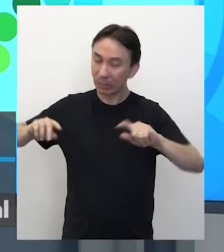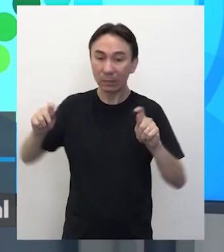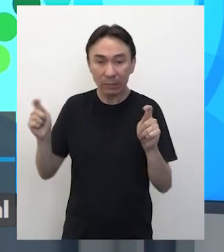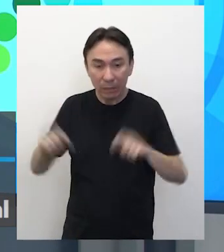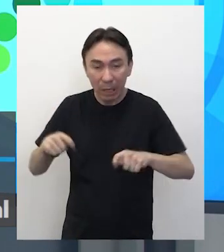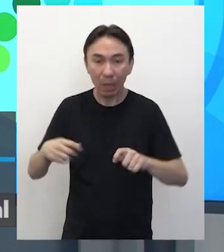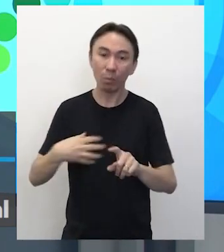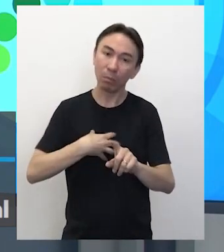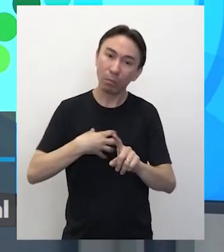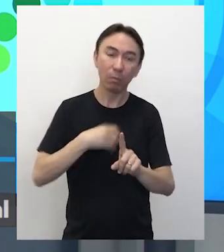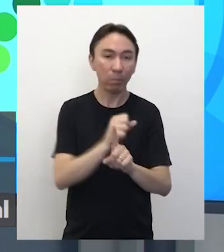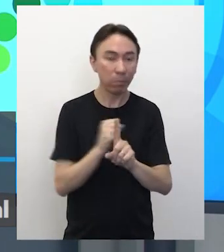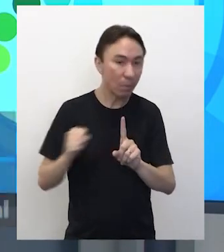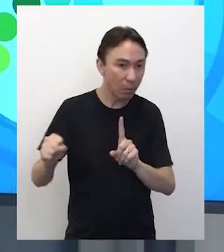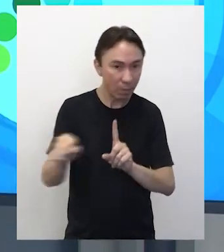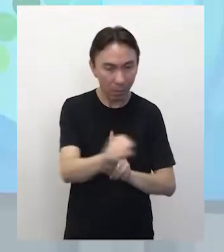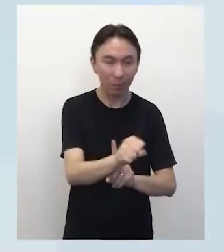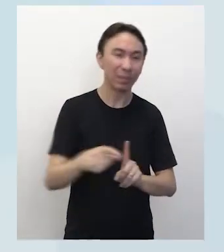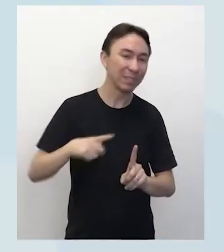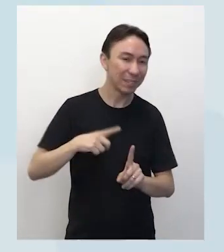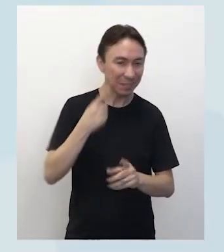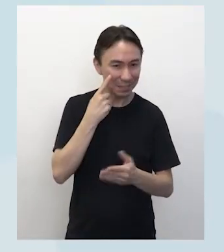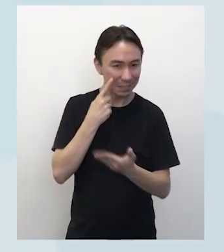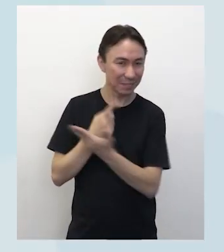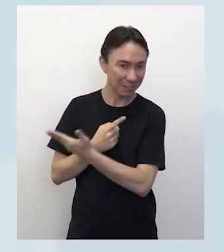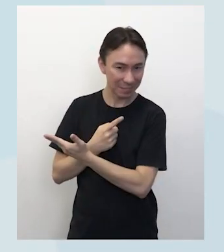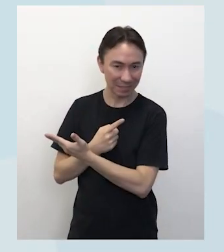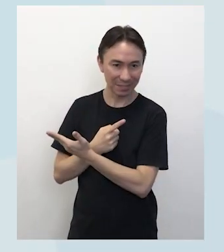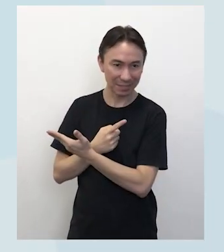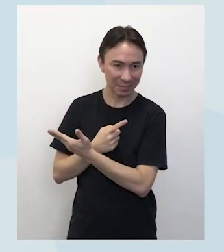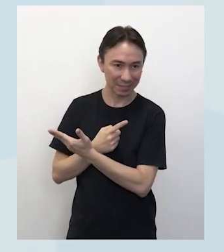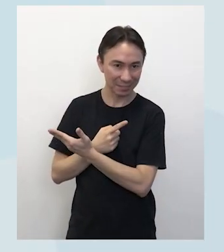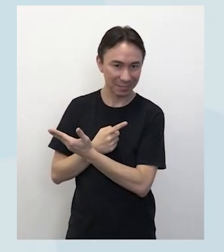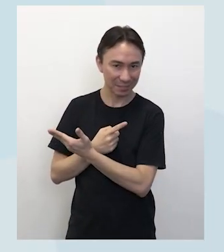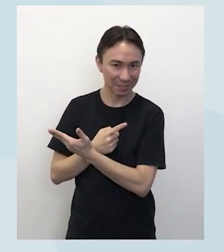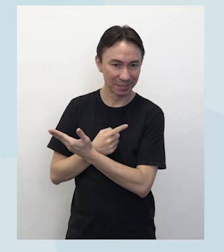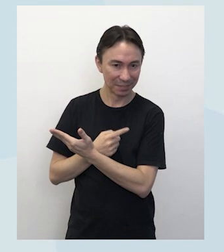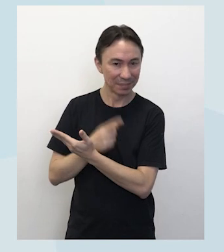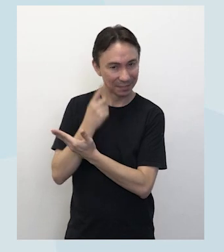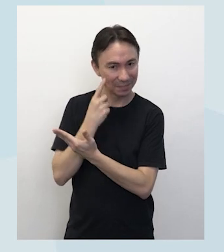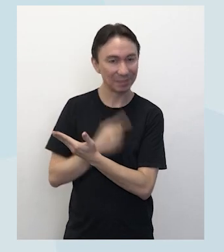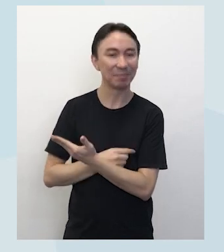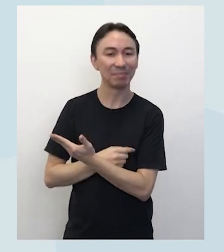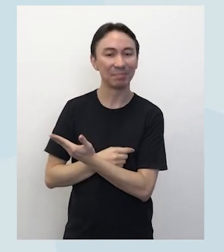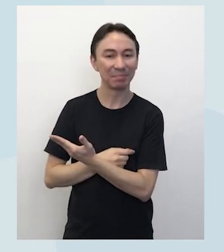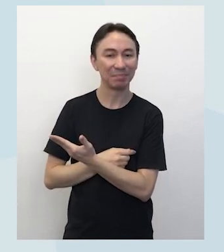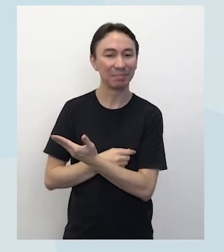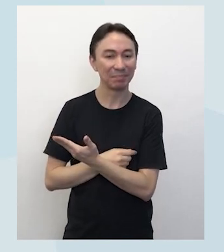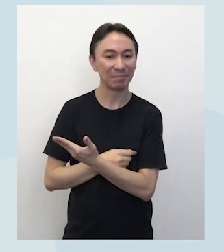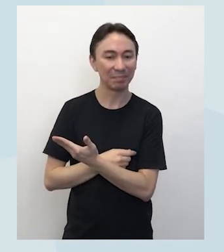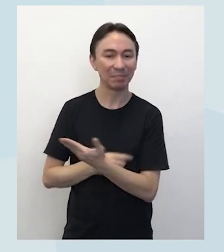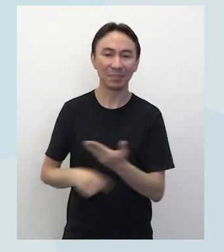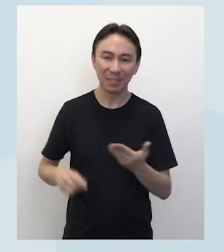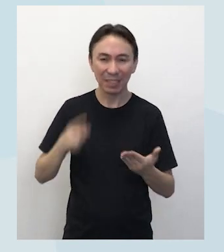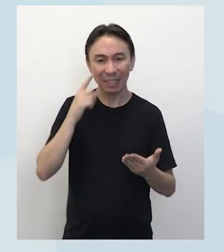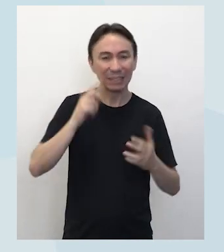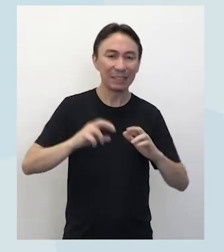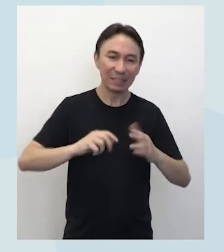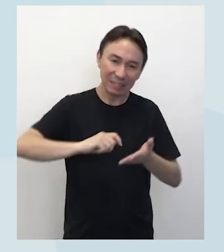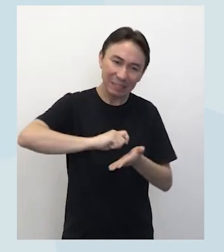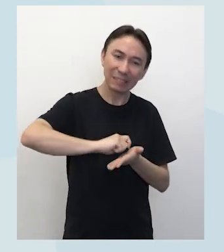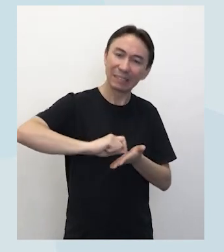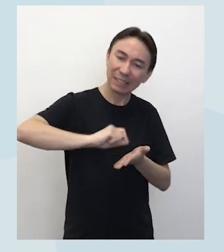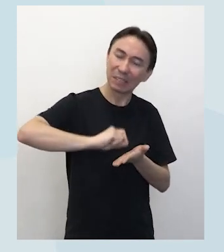que vai aí na tela para vocês o nominho, para vocês anotarem, né? No caderno de vocês, no diário